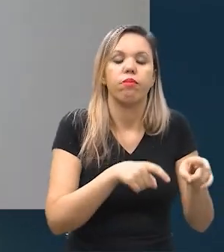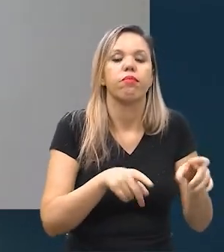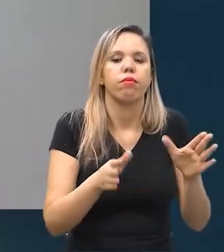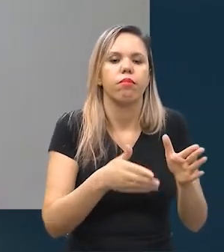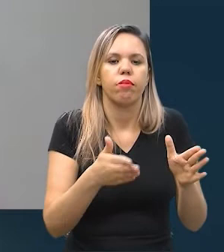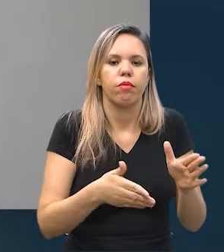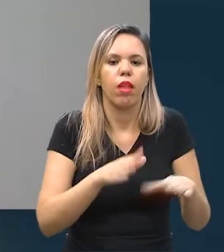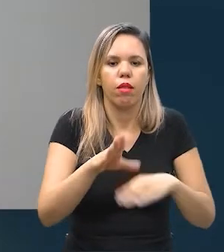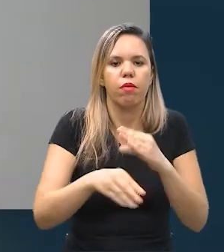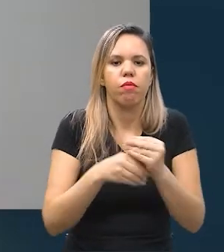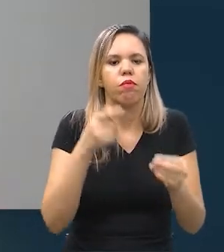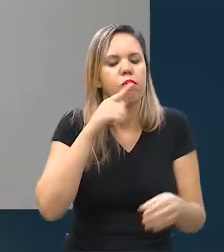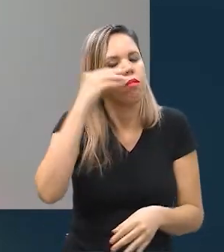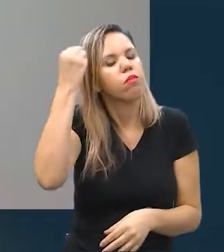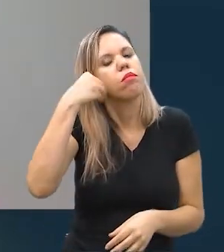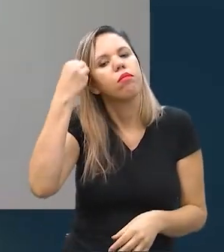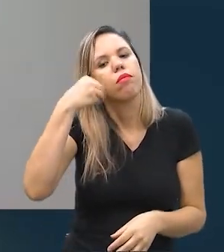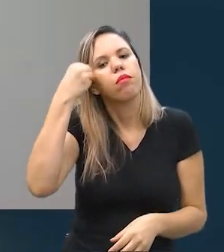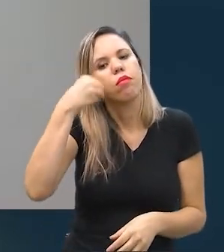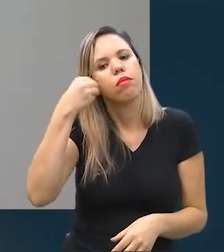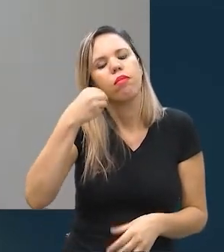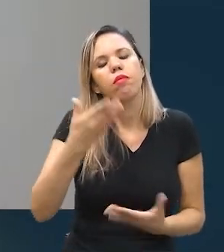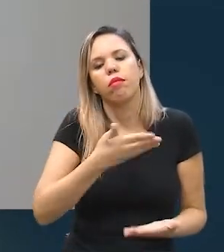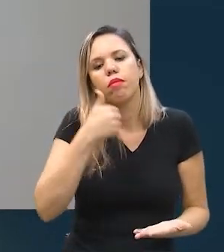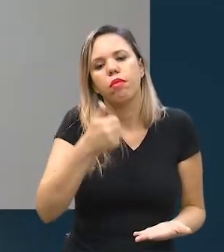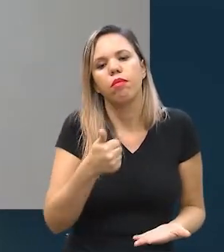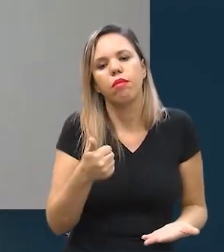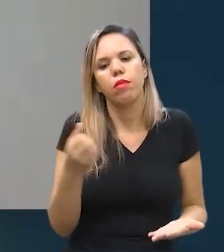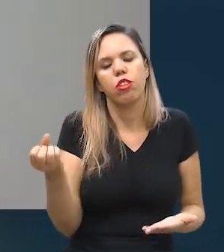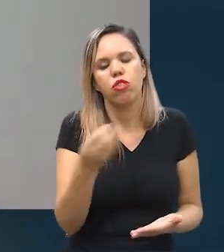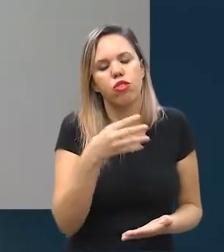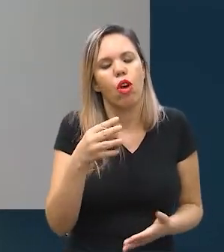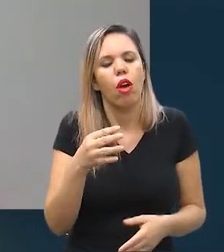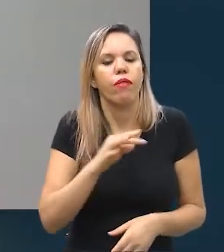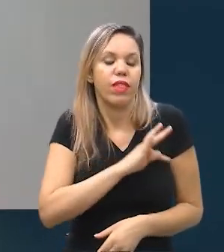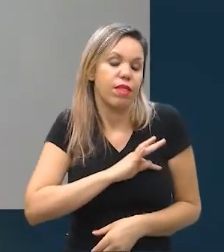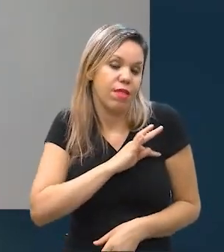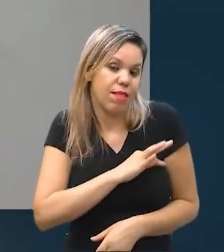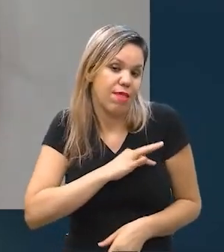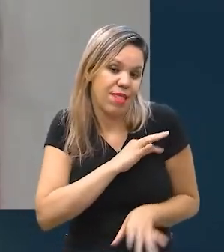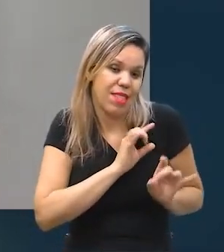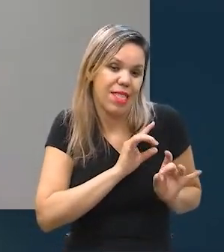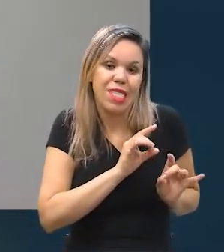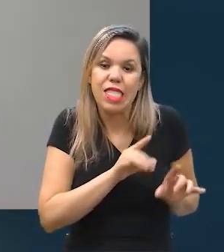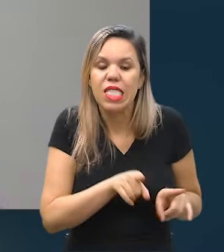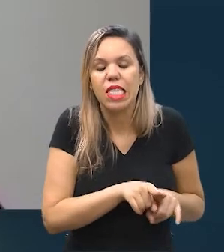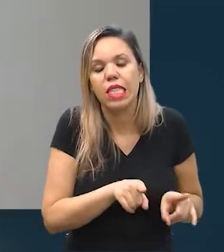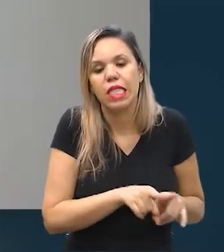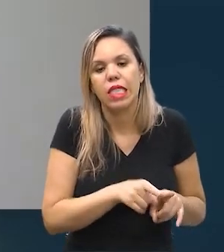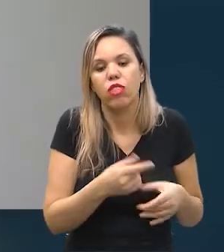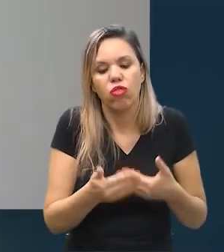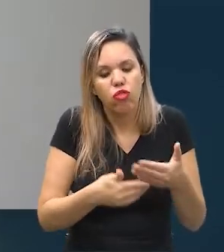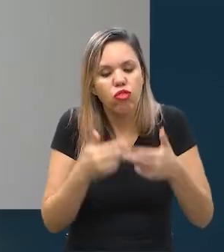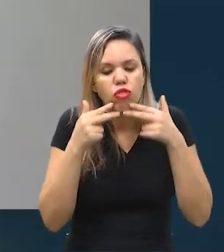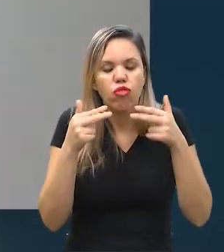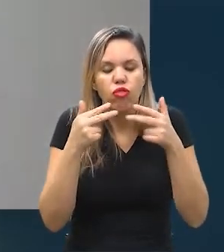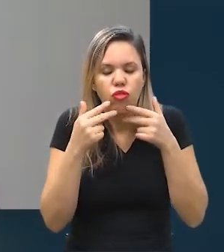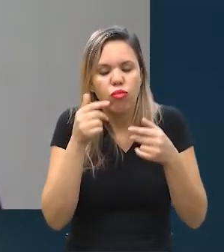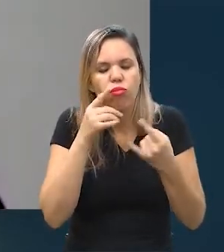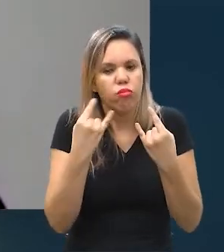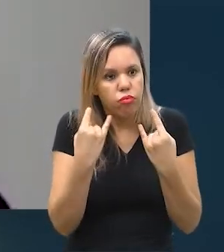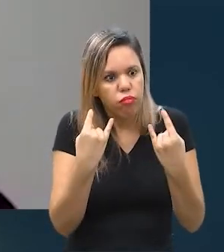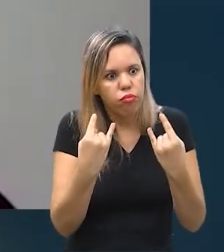conseguem agregar muito em termos de conhecimento, atualização, novas técnicas, novas tendências, e têm conseguido